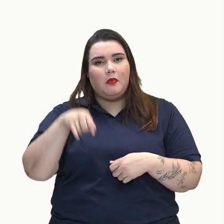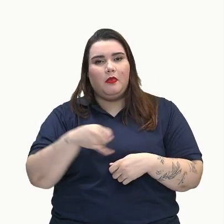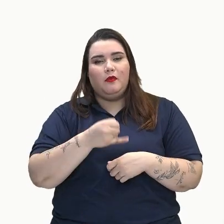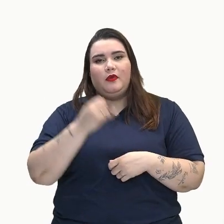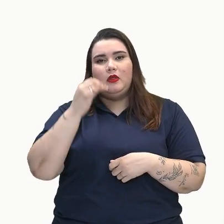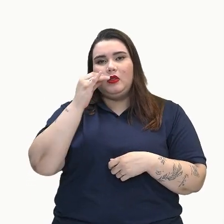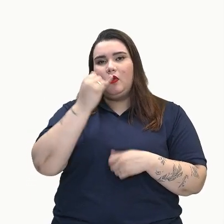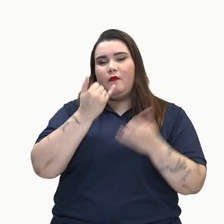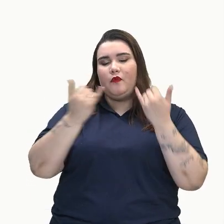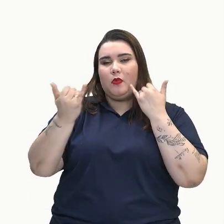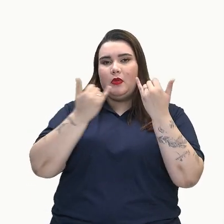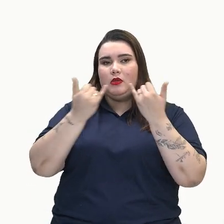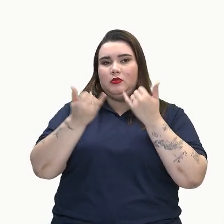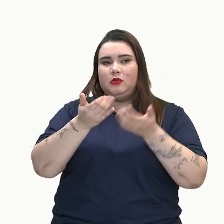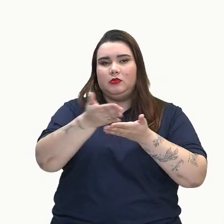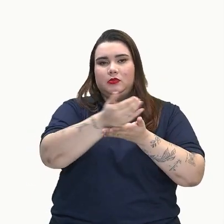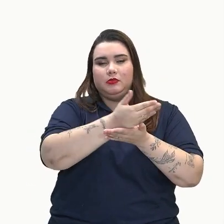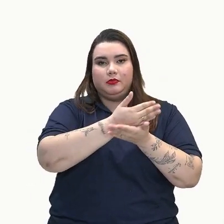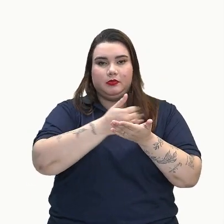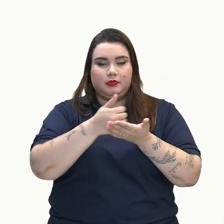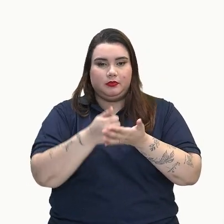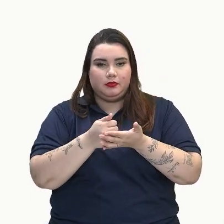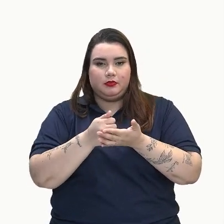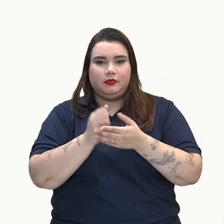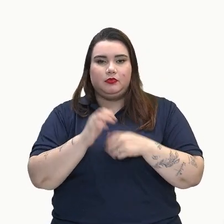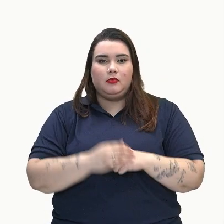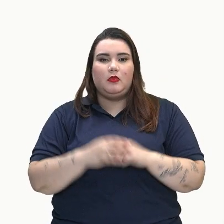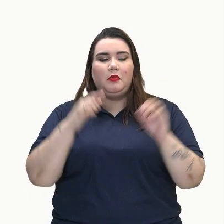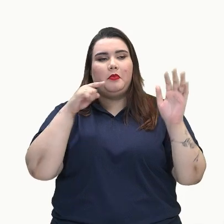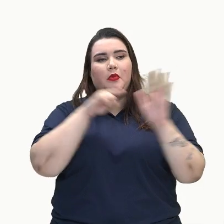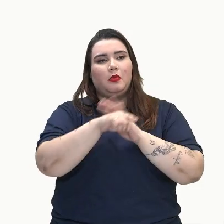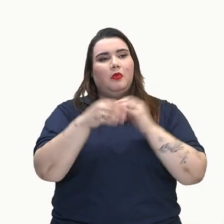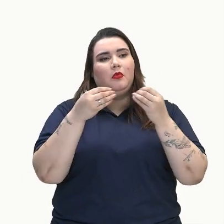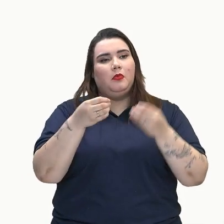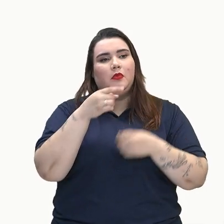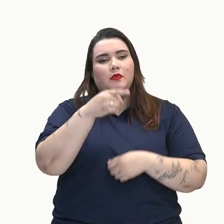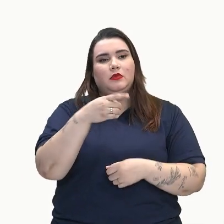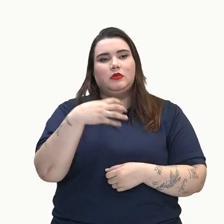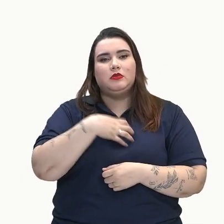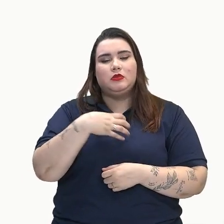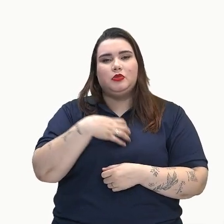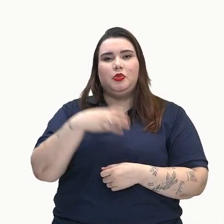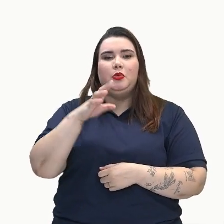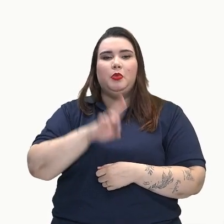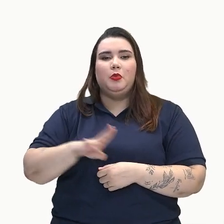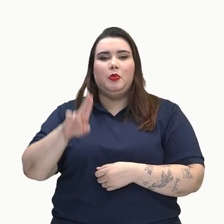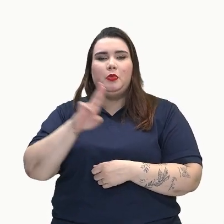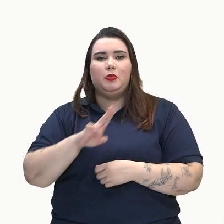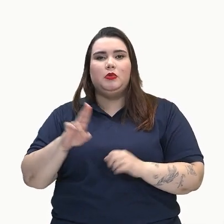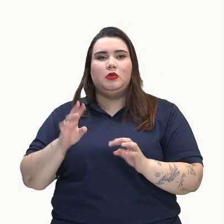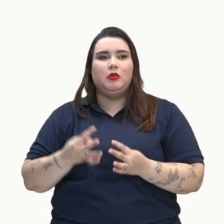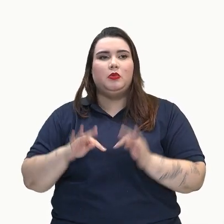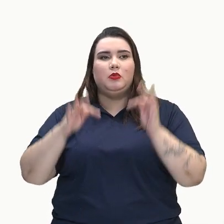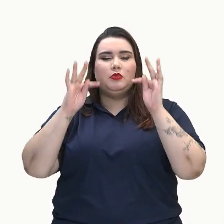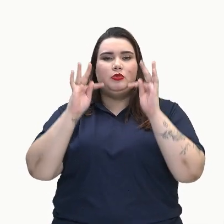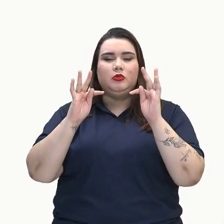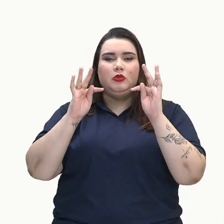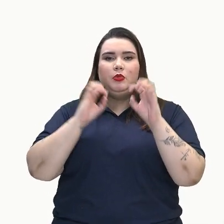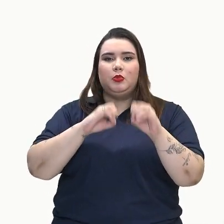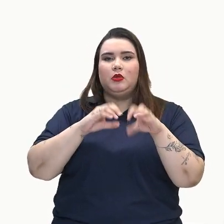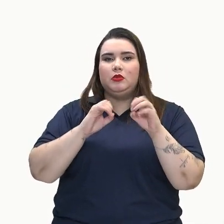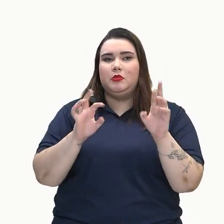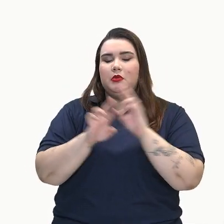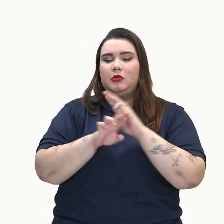informações do entrevistado, né? Por exemplo, como você se sente em relação ao uso de tecnologias na educação? Essa é uma